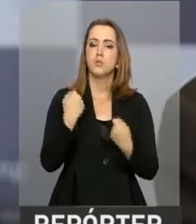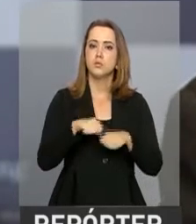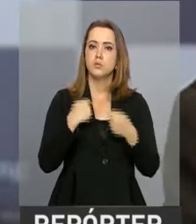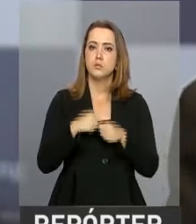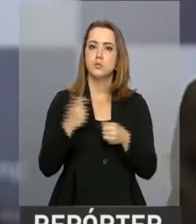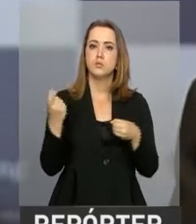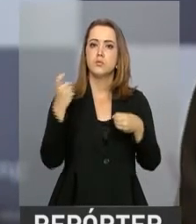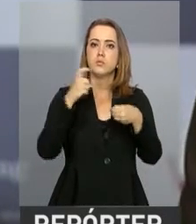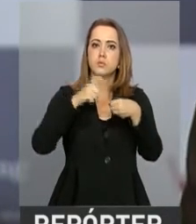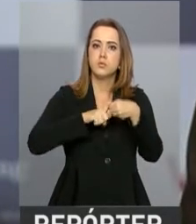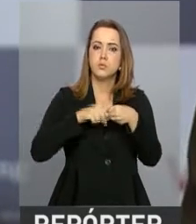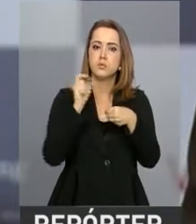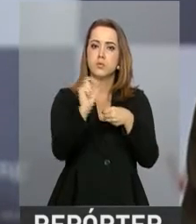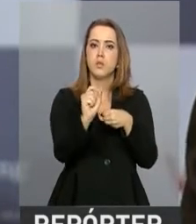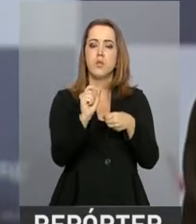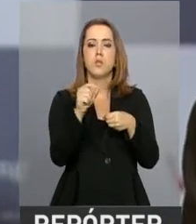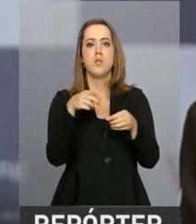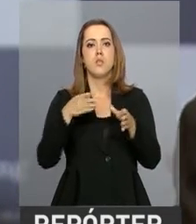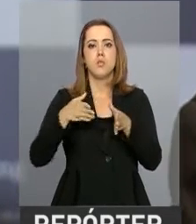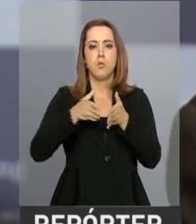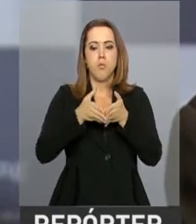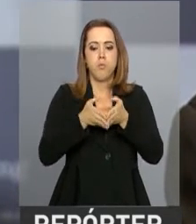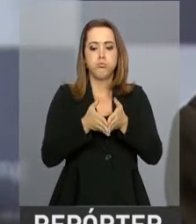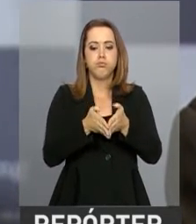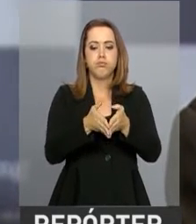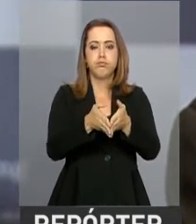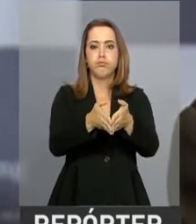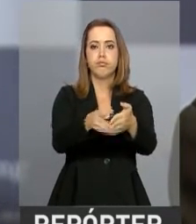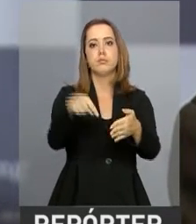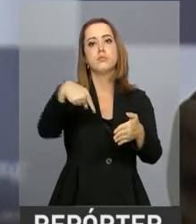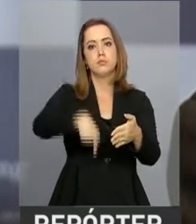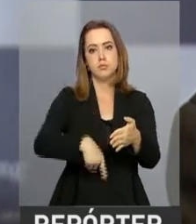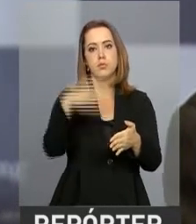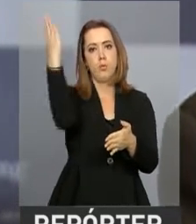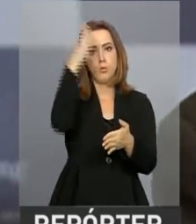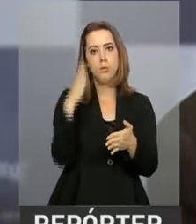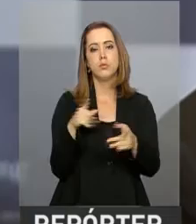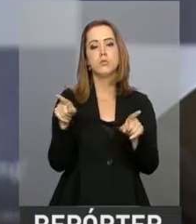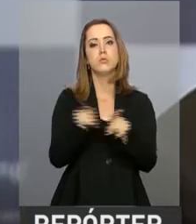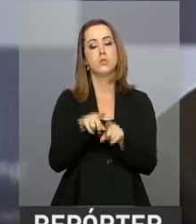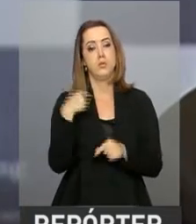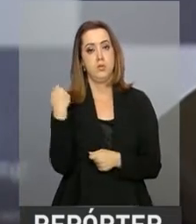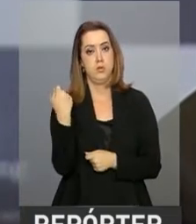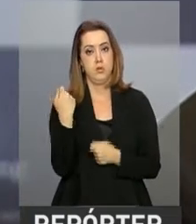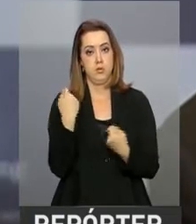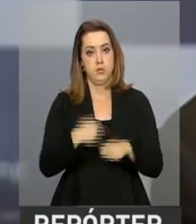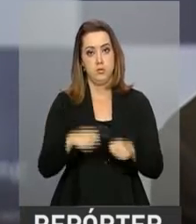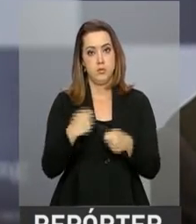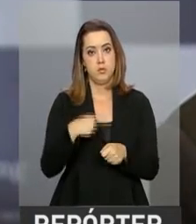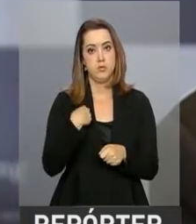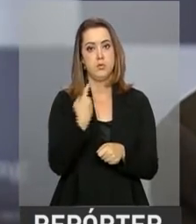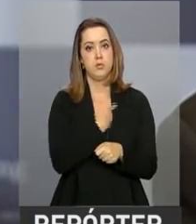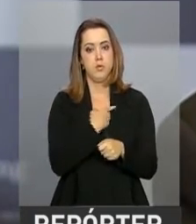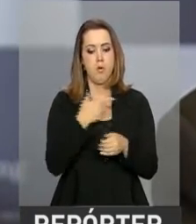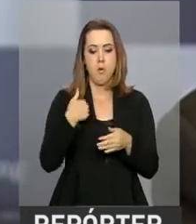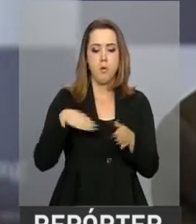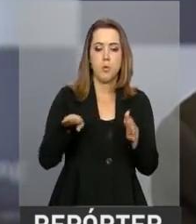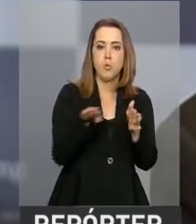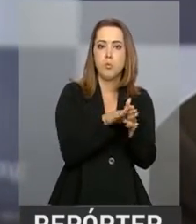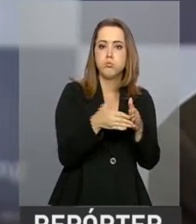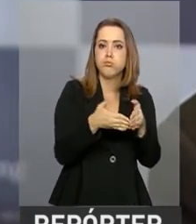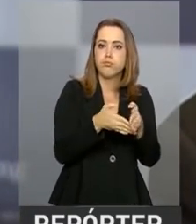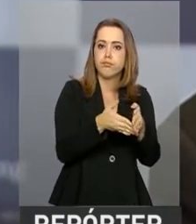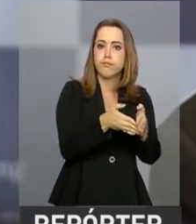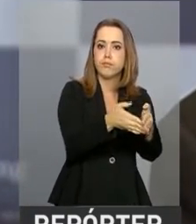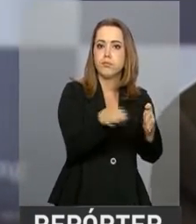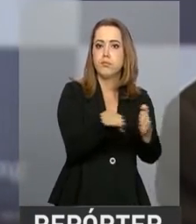retomar a cabotagem, a navegação de costa no Brasil. Nós temos que investir nos nossos portos, nós